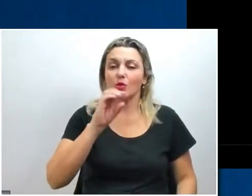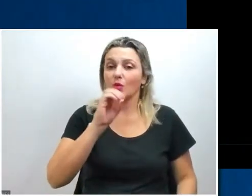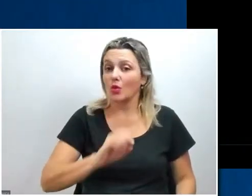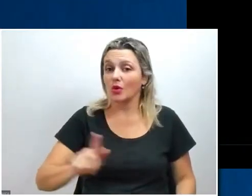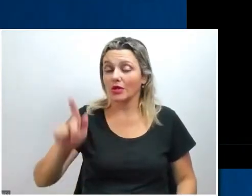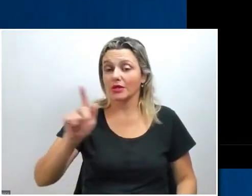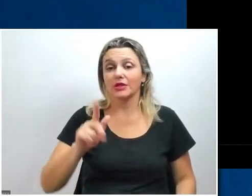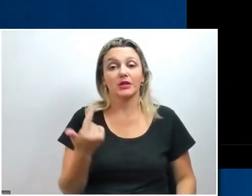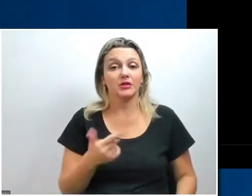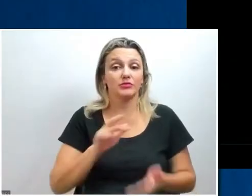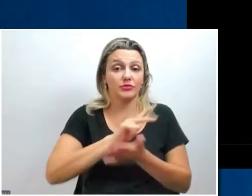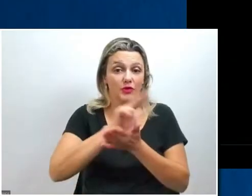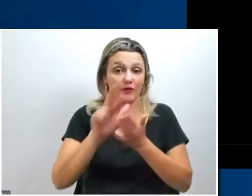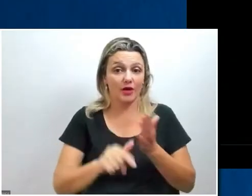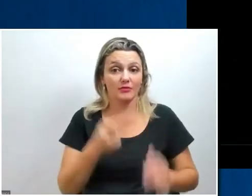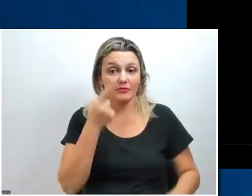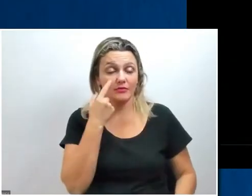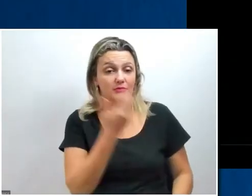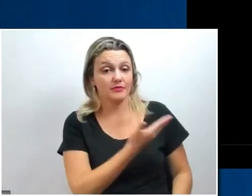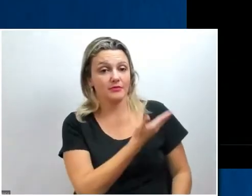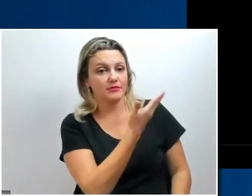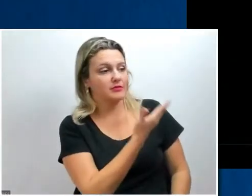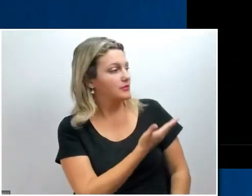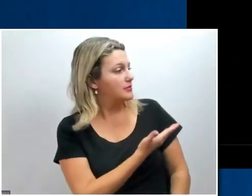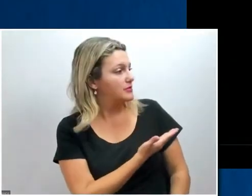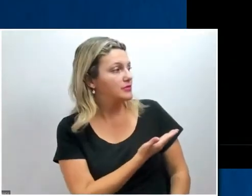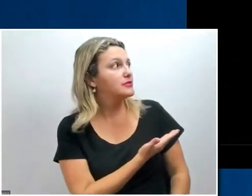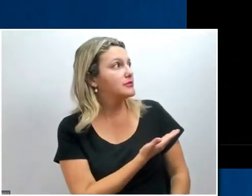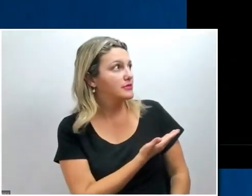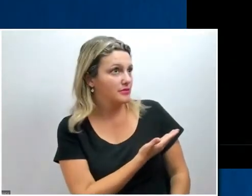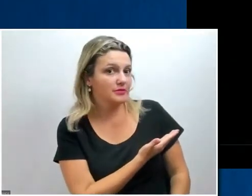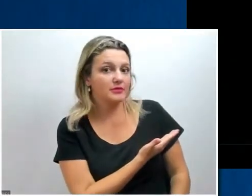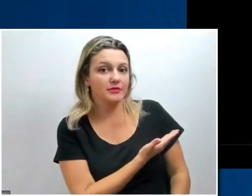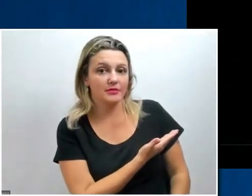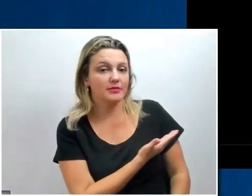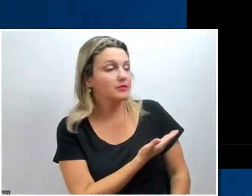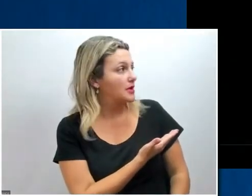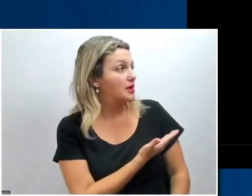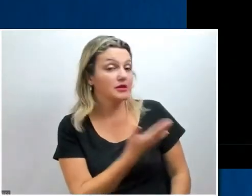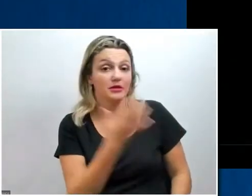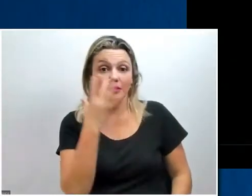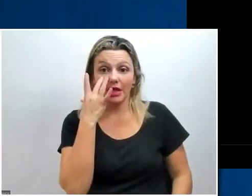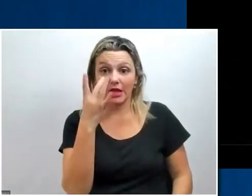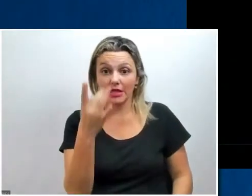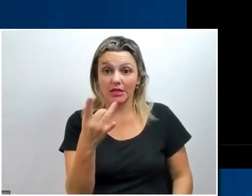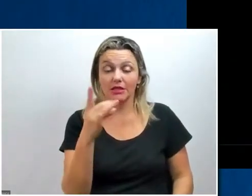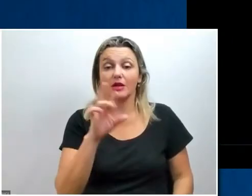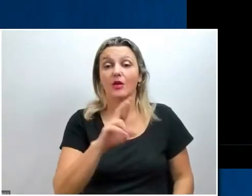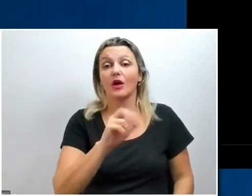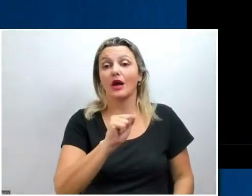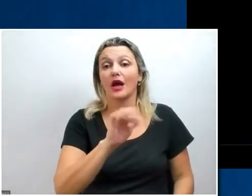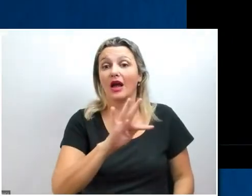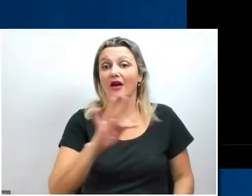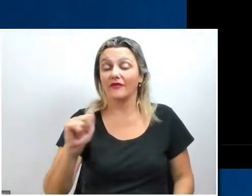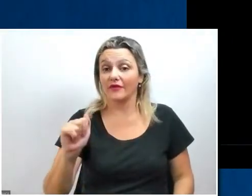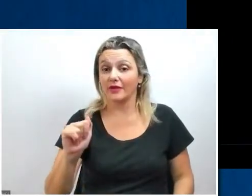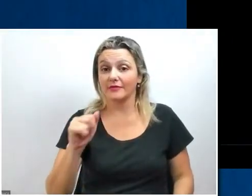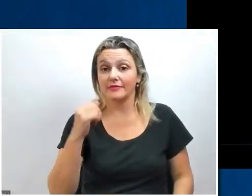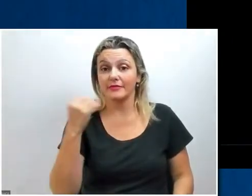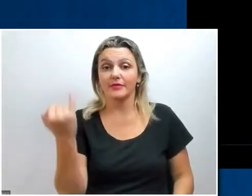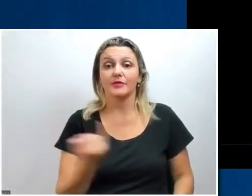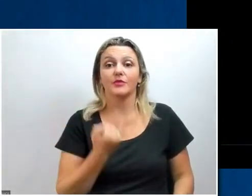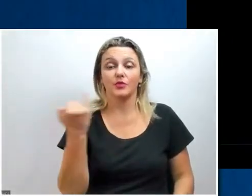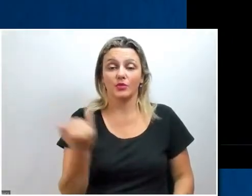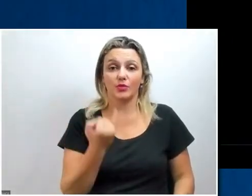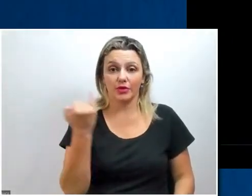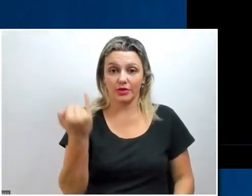listando algumas, né? E hoje chamando especial atenção para o Rafa, né? A importância, né, que